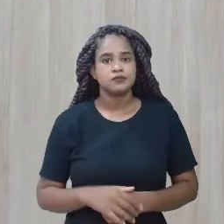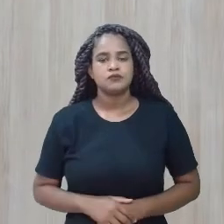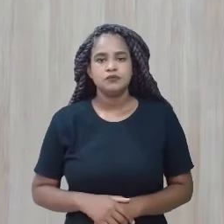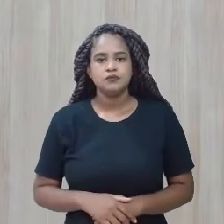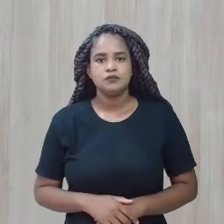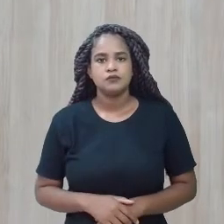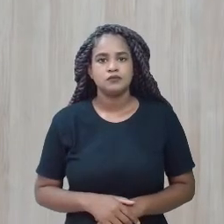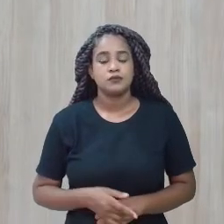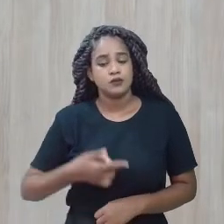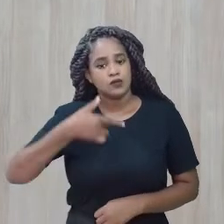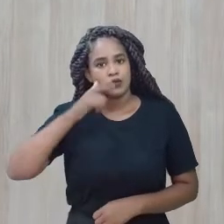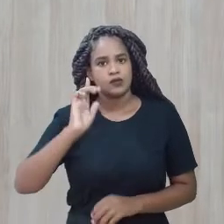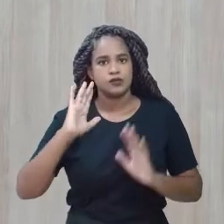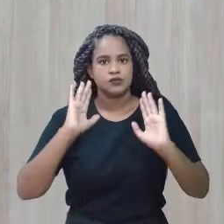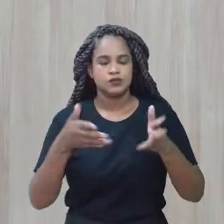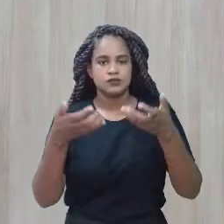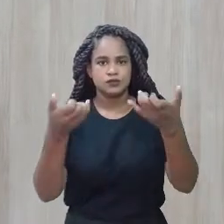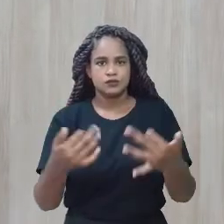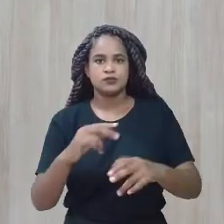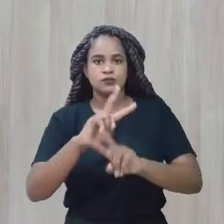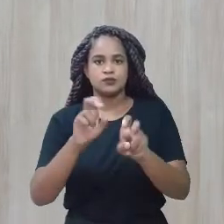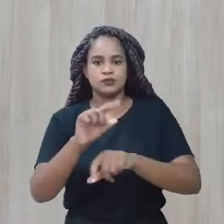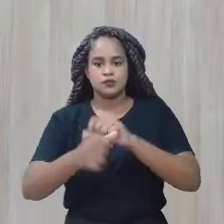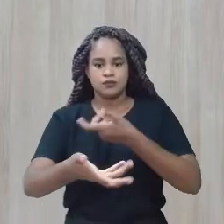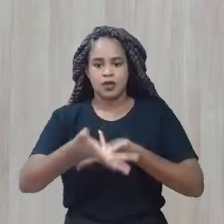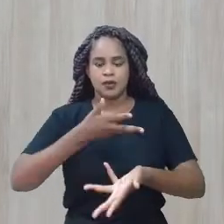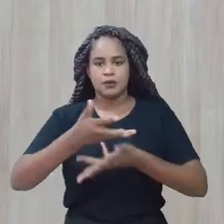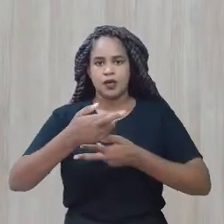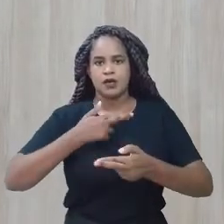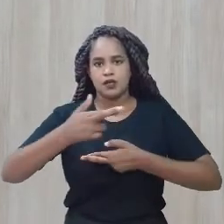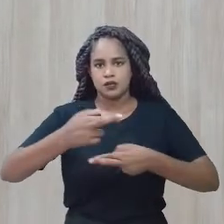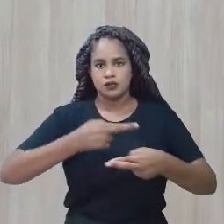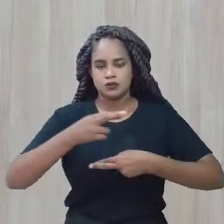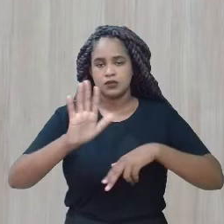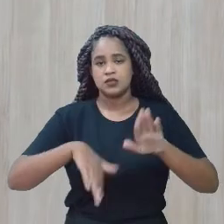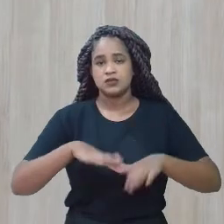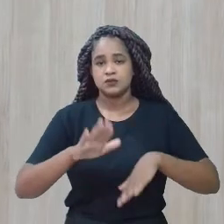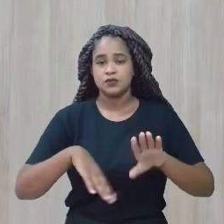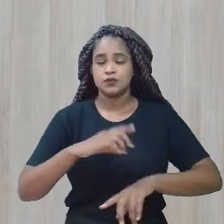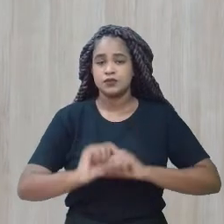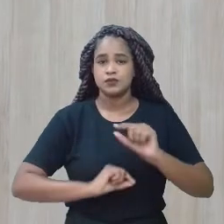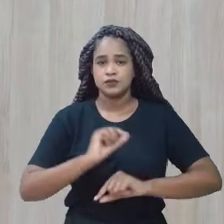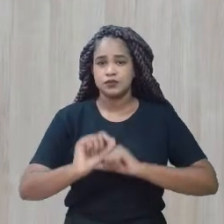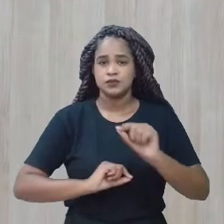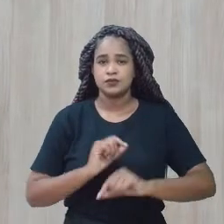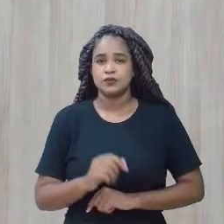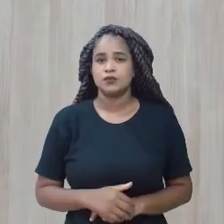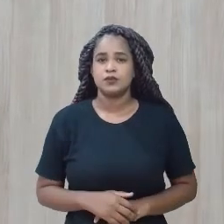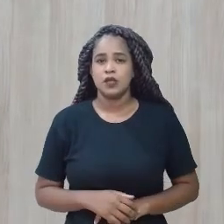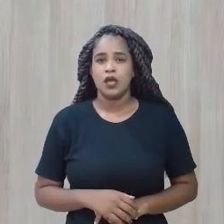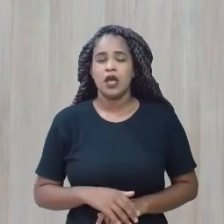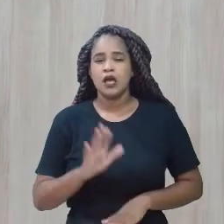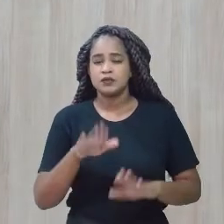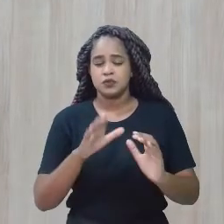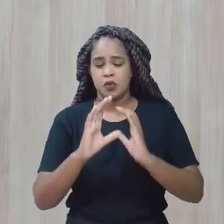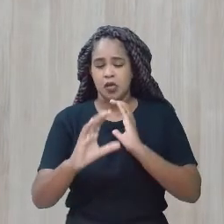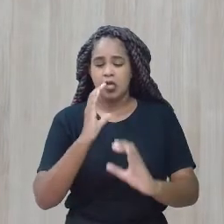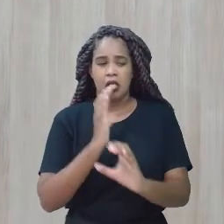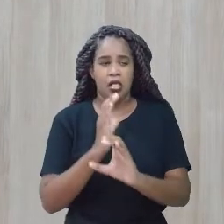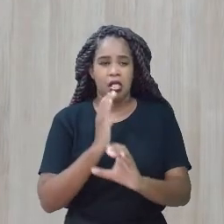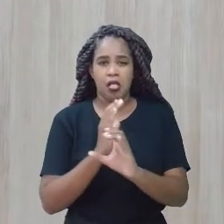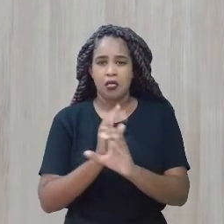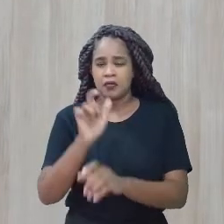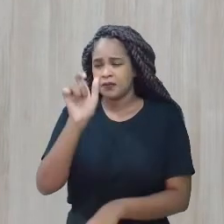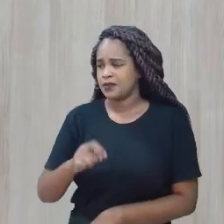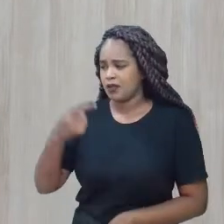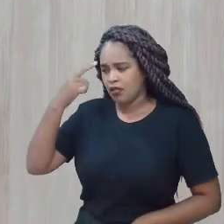falei ontem sobre os relacionamentos, não é? Que às vezes parece que causou um ruído e o outro não compreende